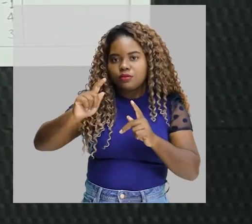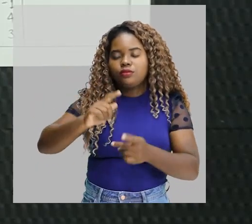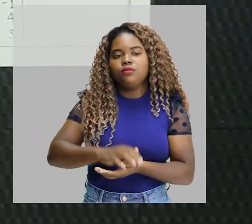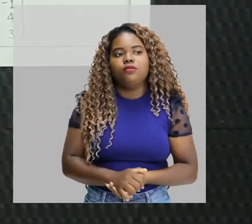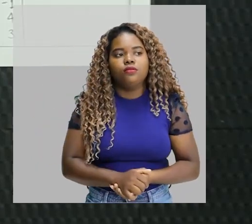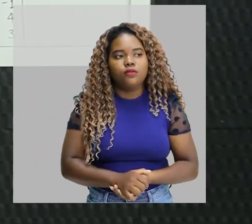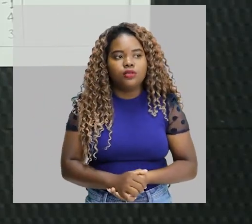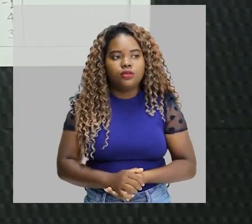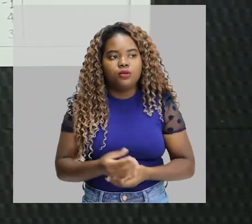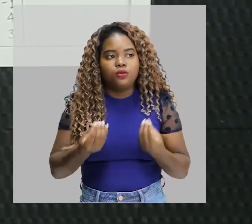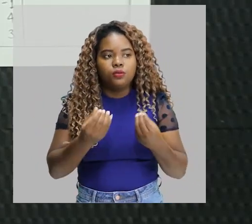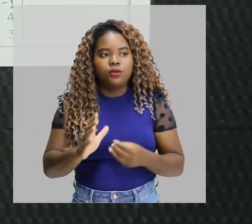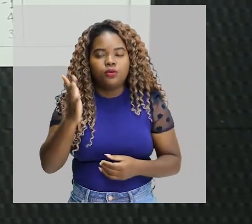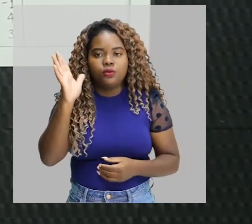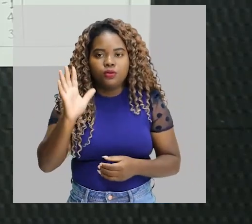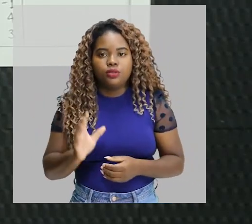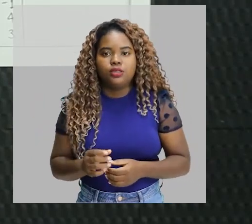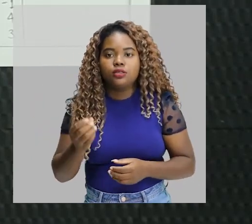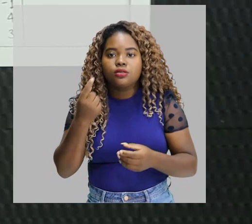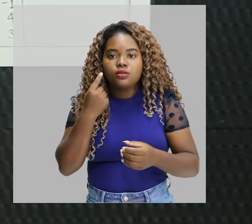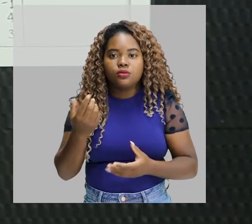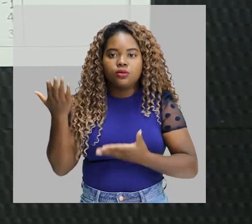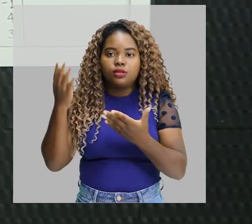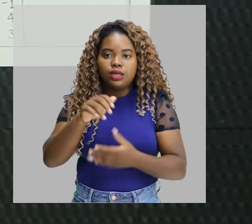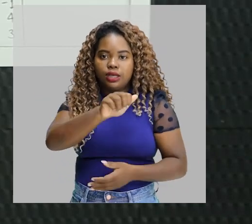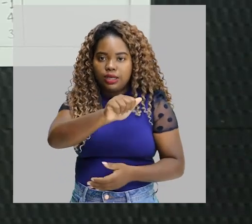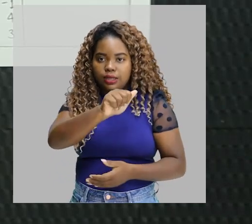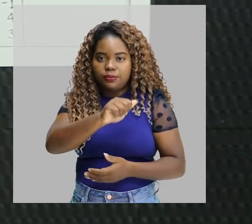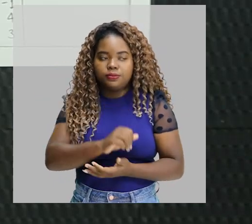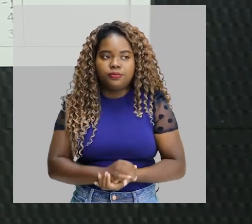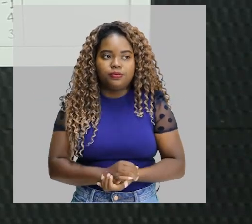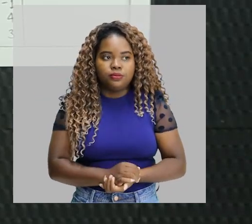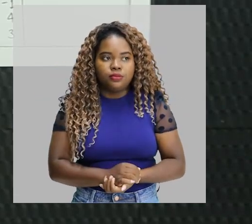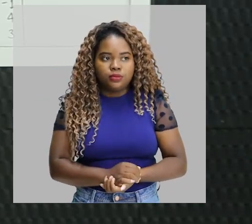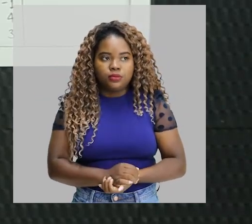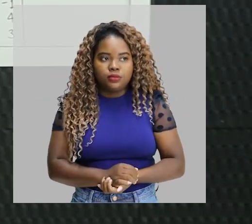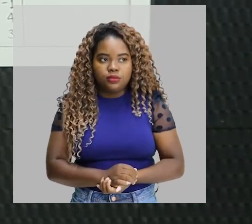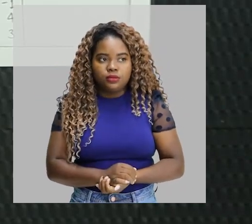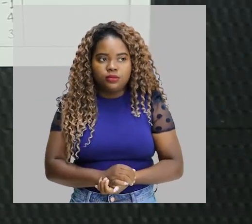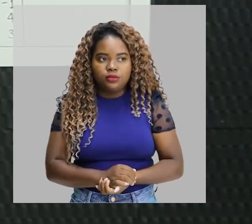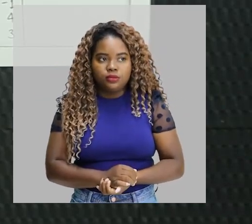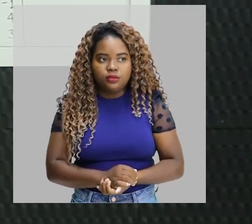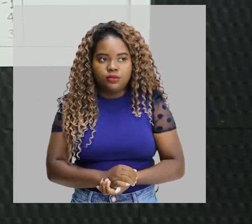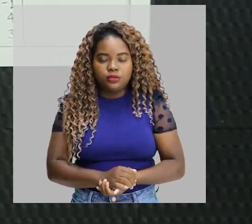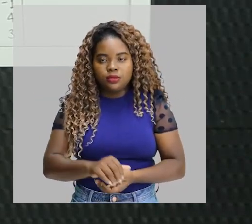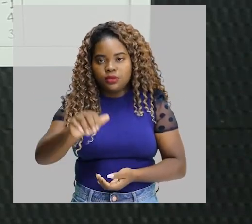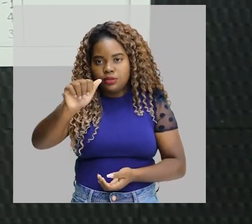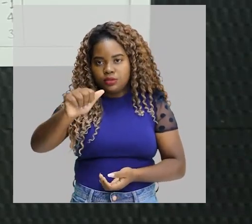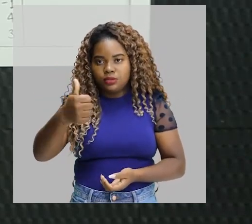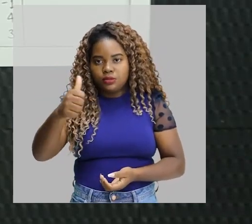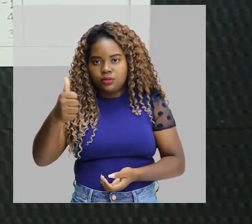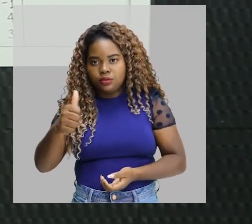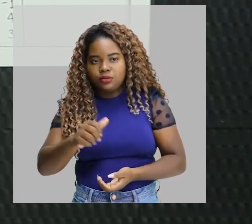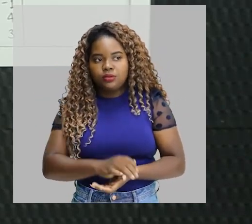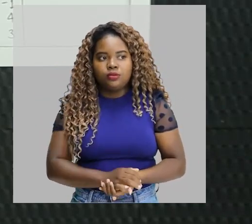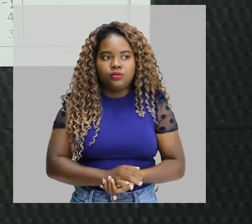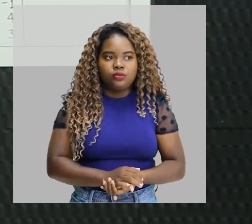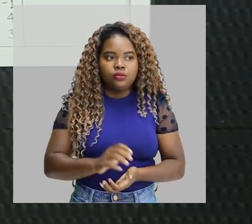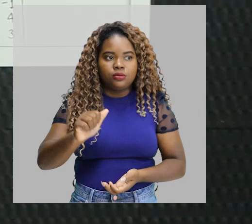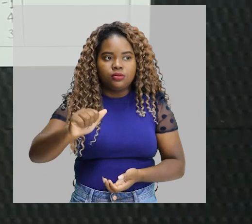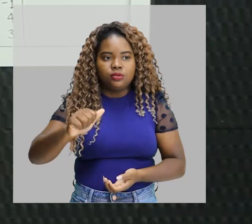tá que é matriz a Então vou repetir a matriz a um